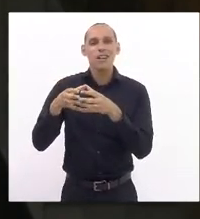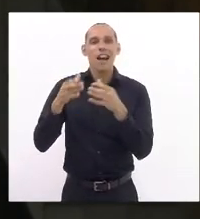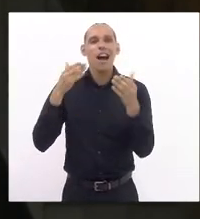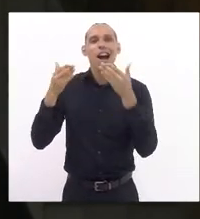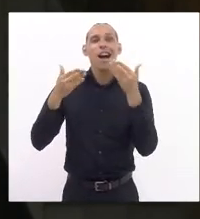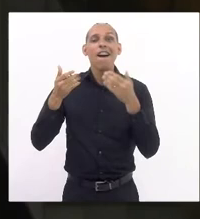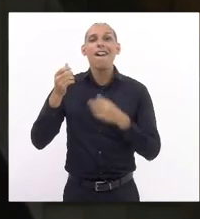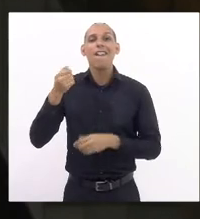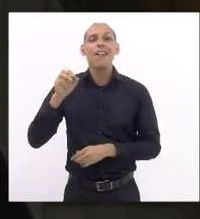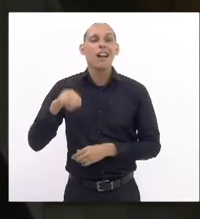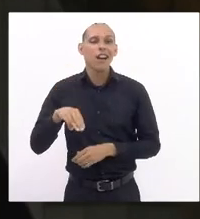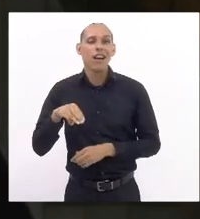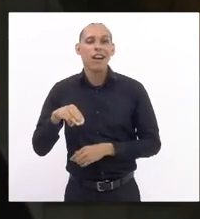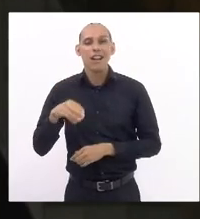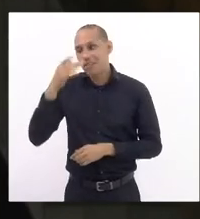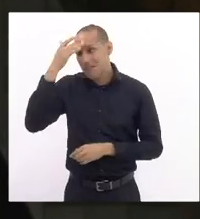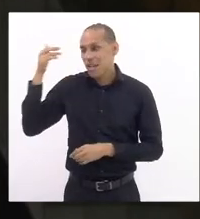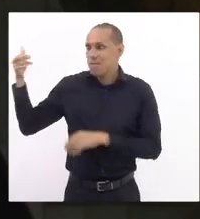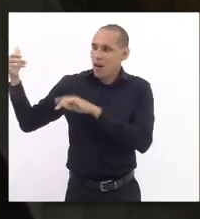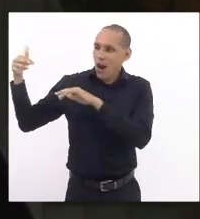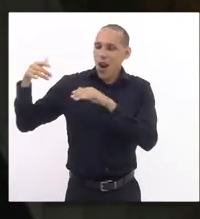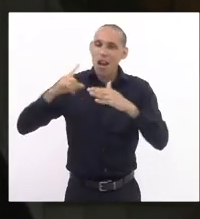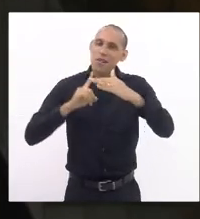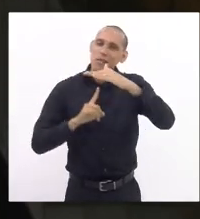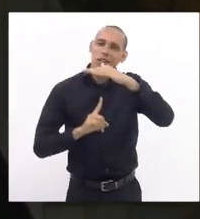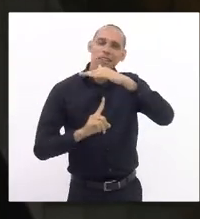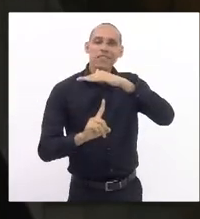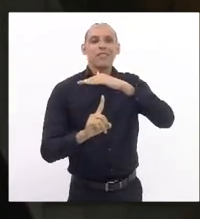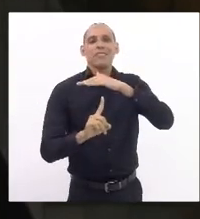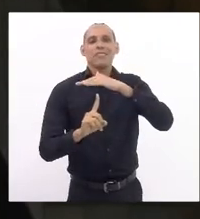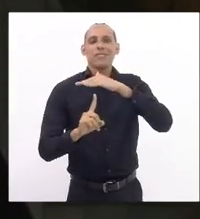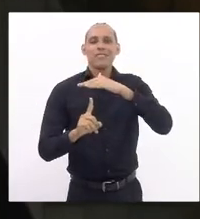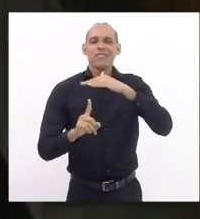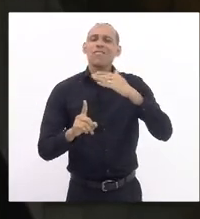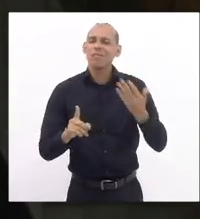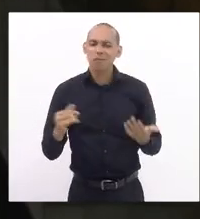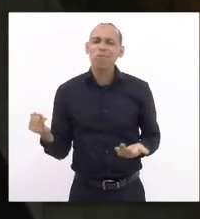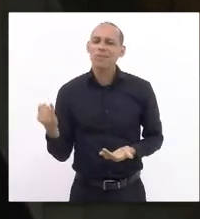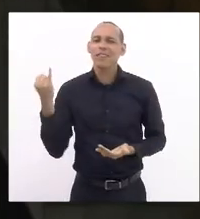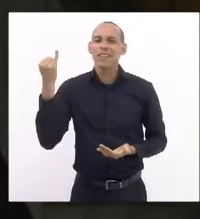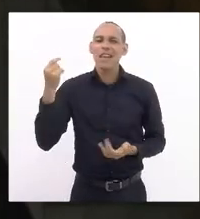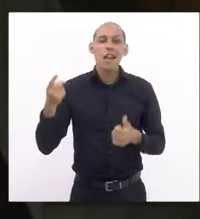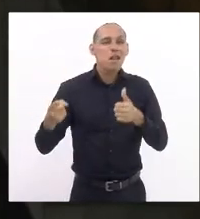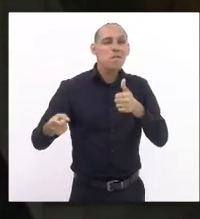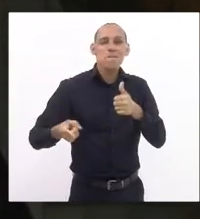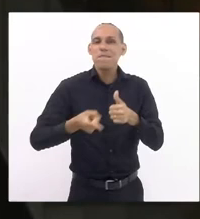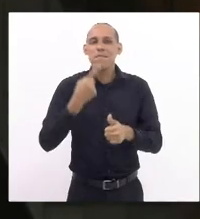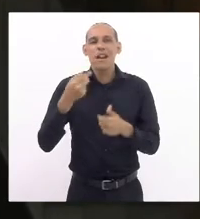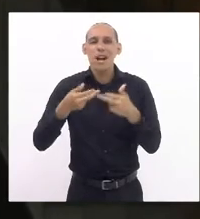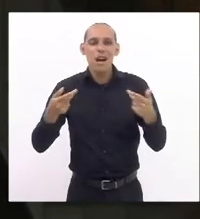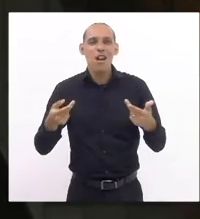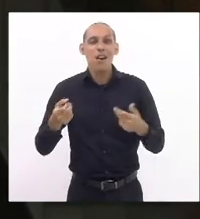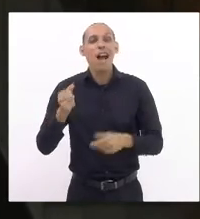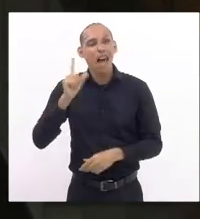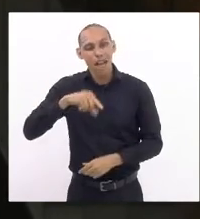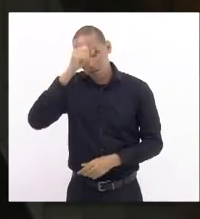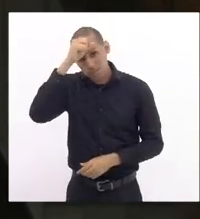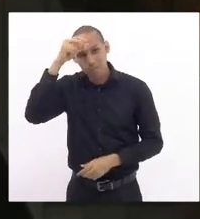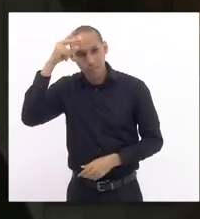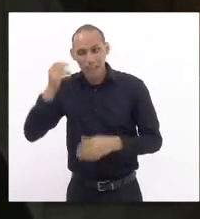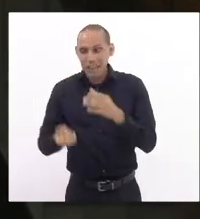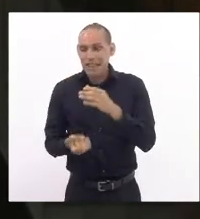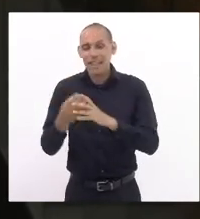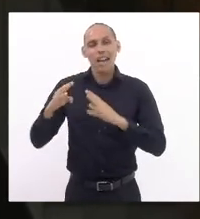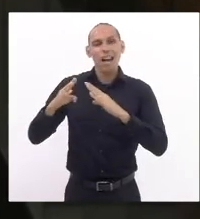atendimento a migrantes e refugiados, né? Achei emblemático que essa primeira iniciativa de uma prefeitura no Rio de Janeiro de criar uma casa